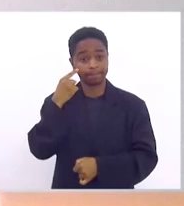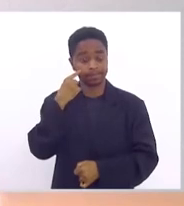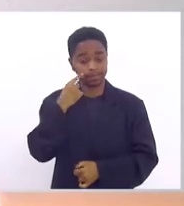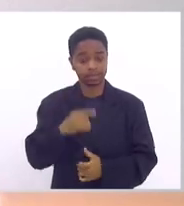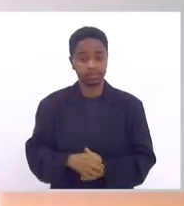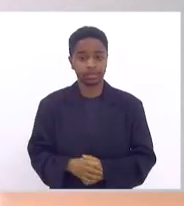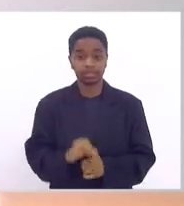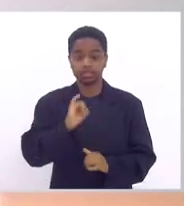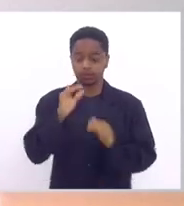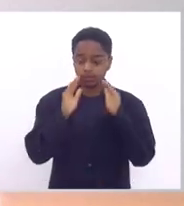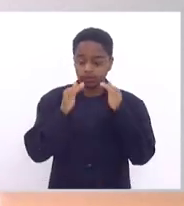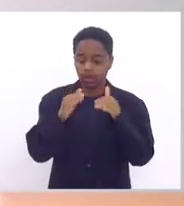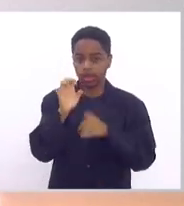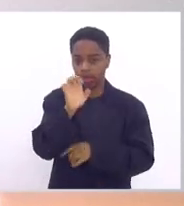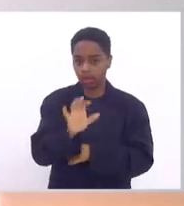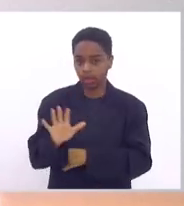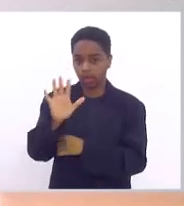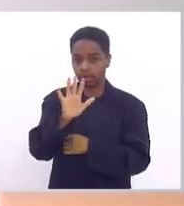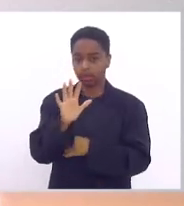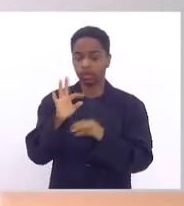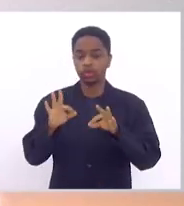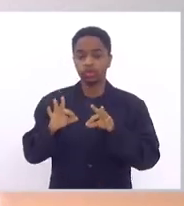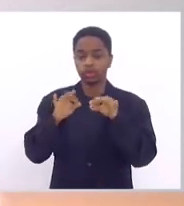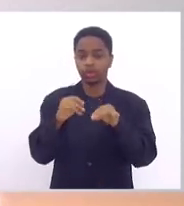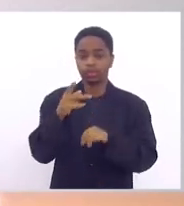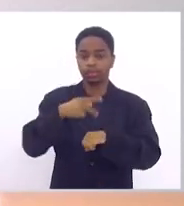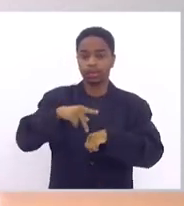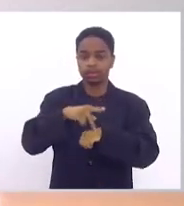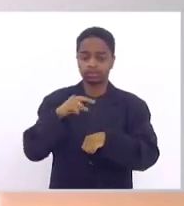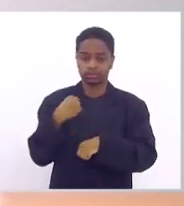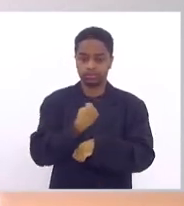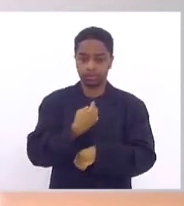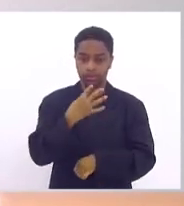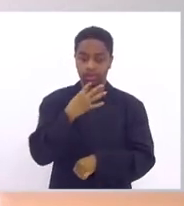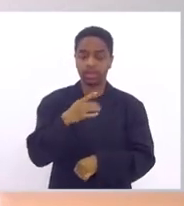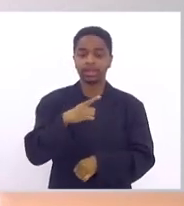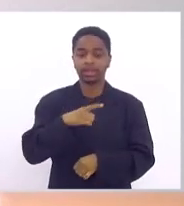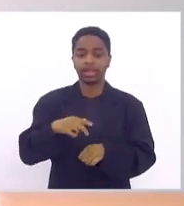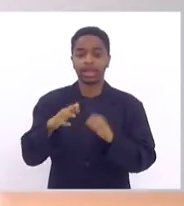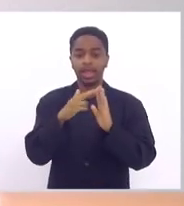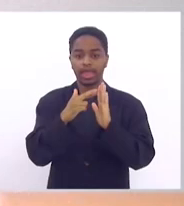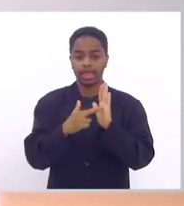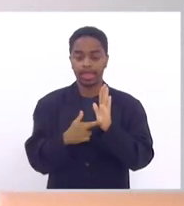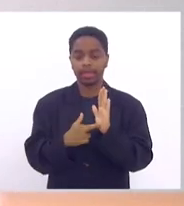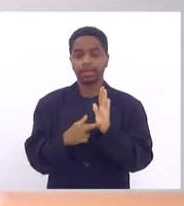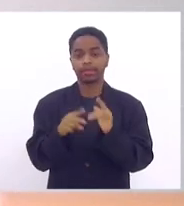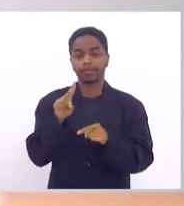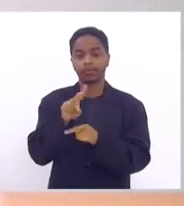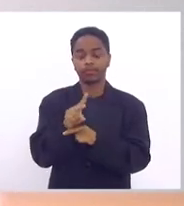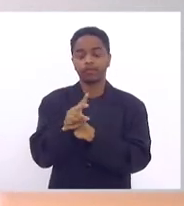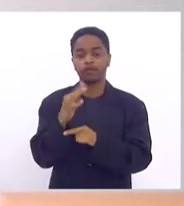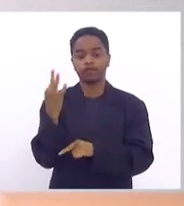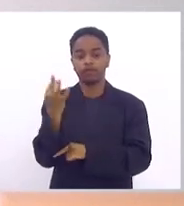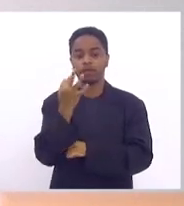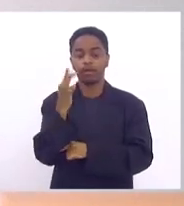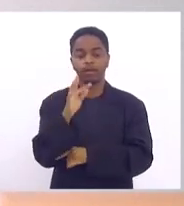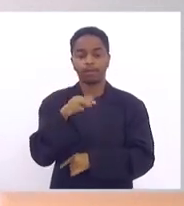só a Europa todos os países conhecidos da Europa tem regras de imunidade formal e material